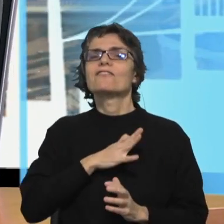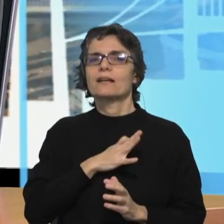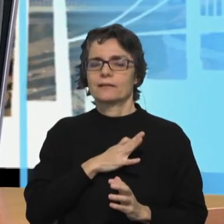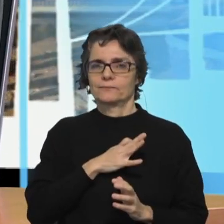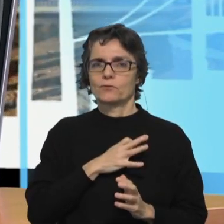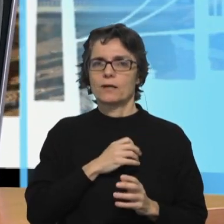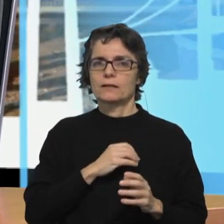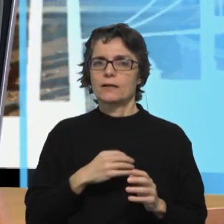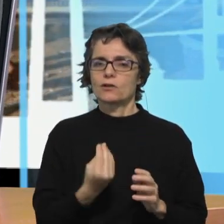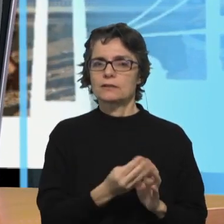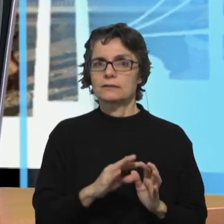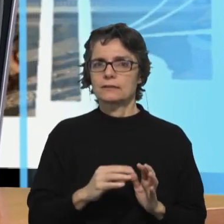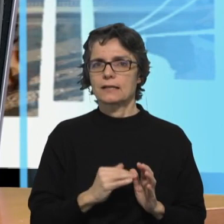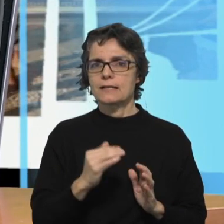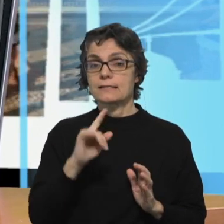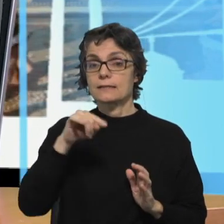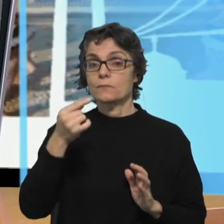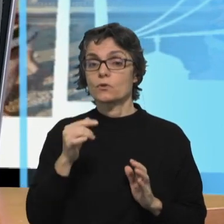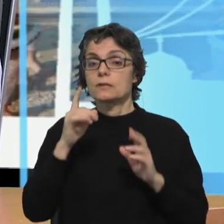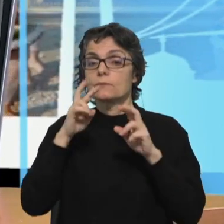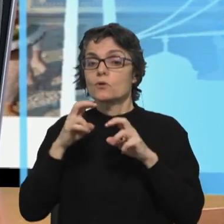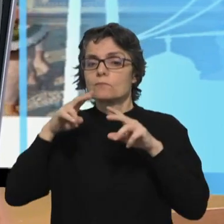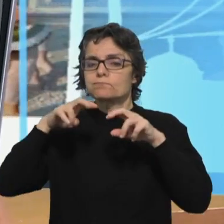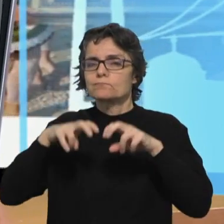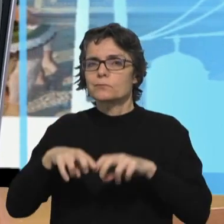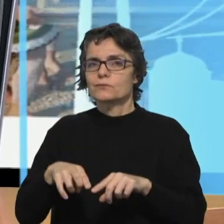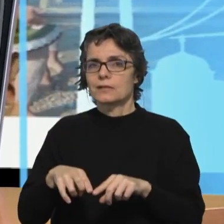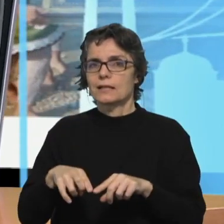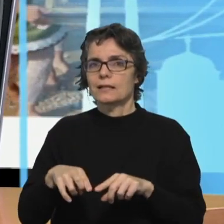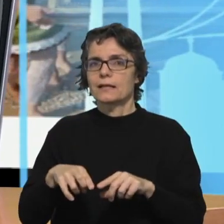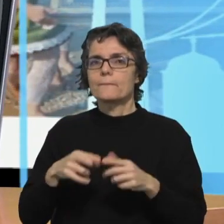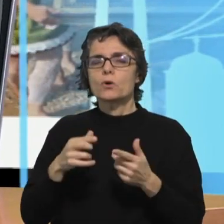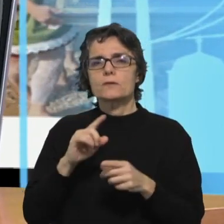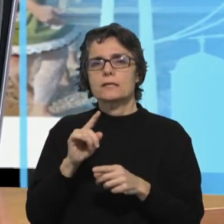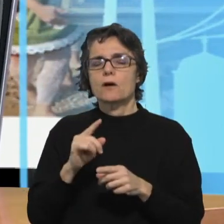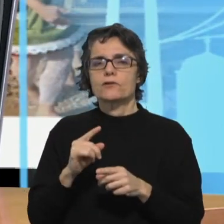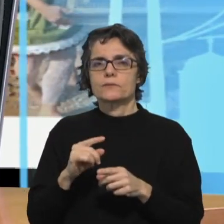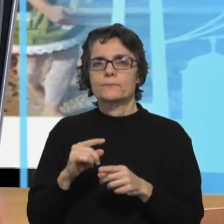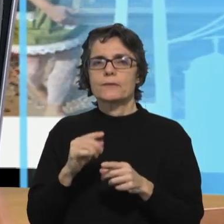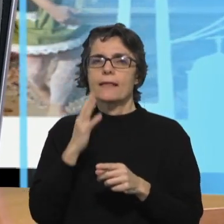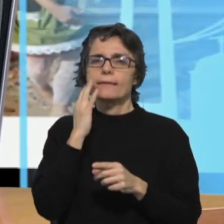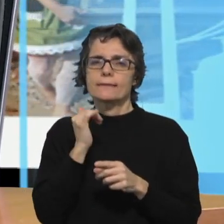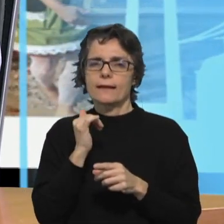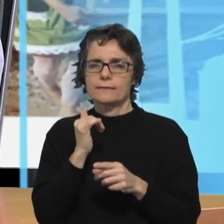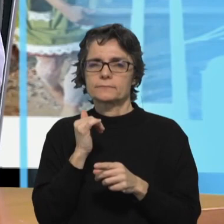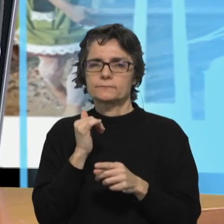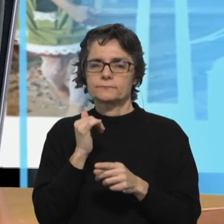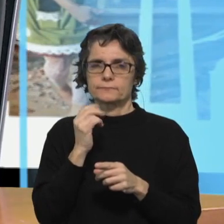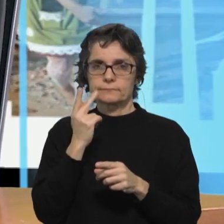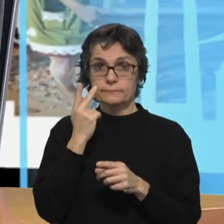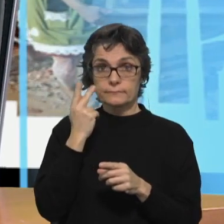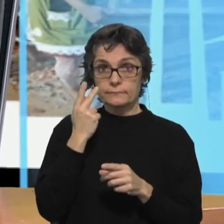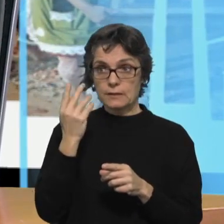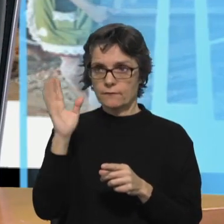gente deve aprofundá-la, mas depois ir buscar um termo da tradição da catequese, que é mistagogia, isto é, cruzar a vida